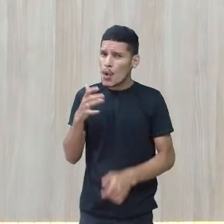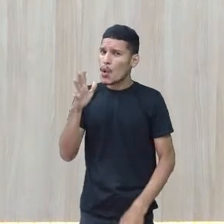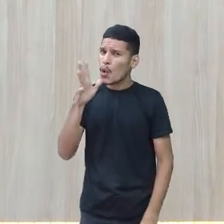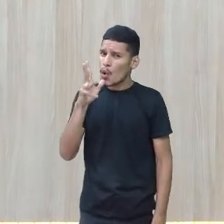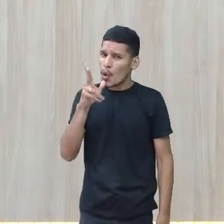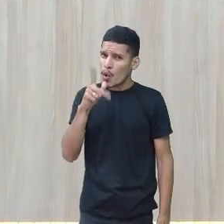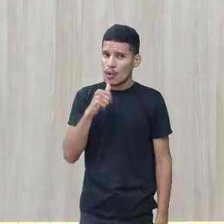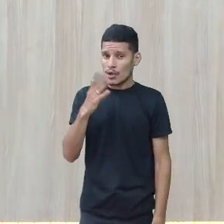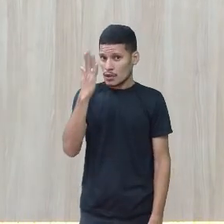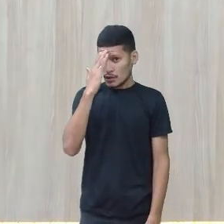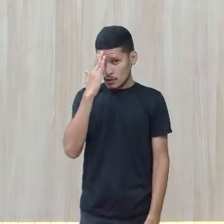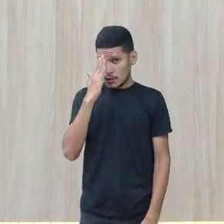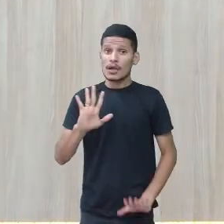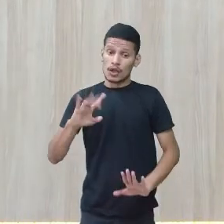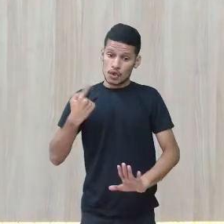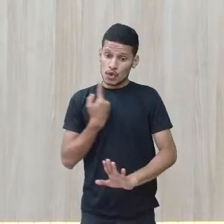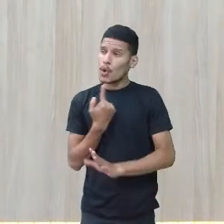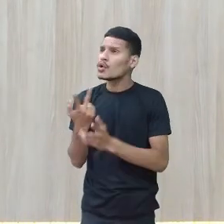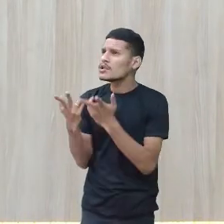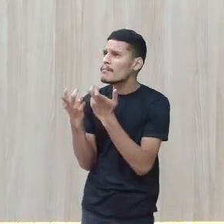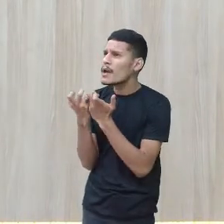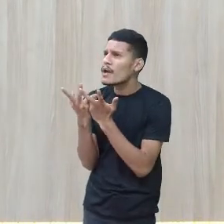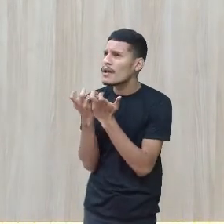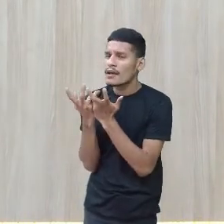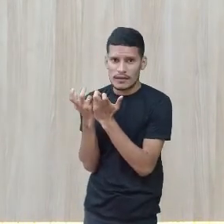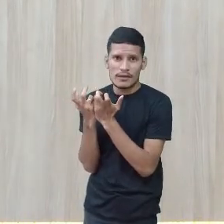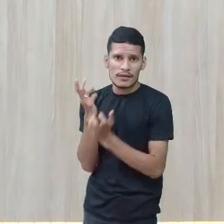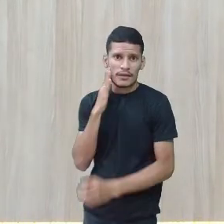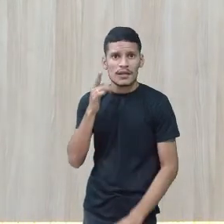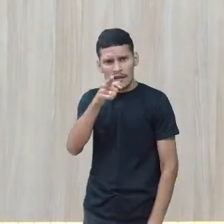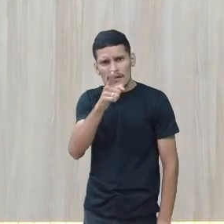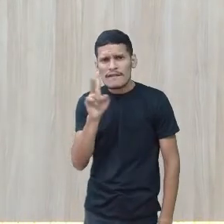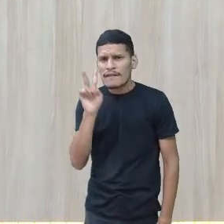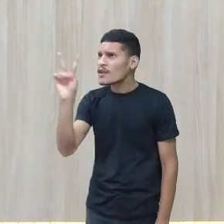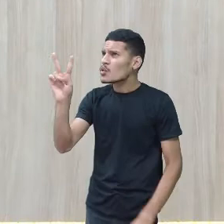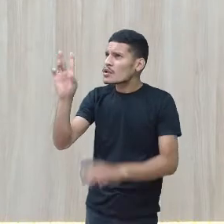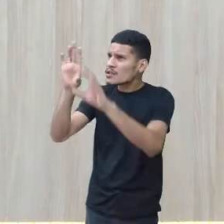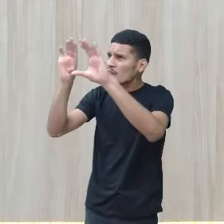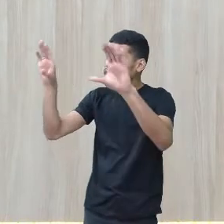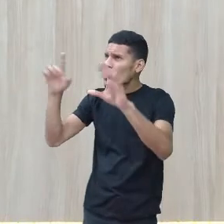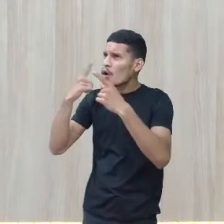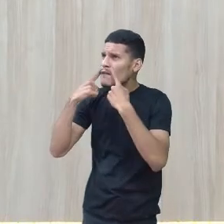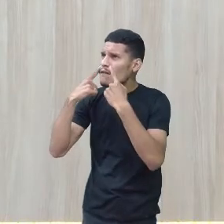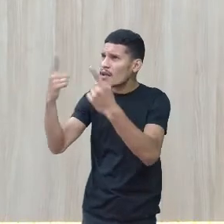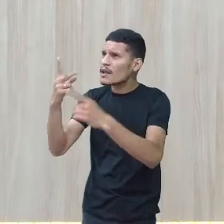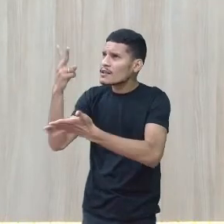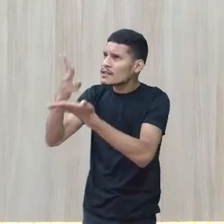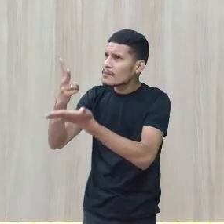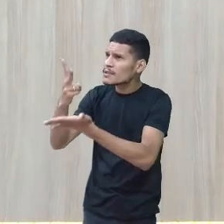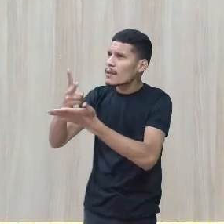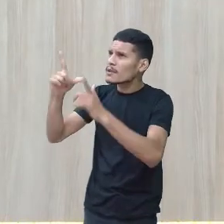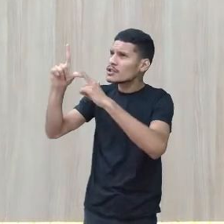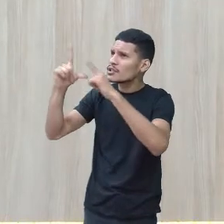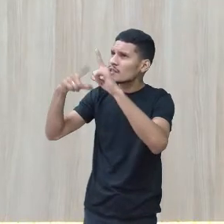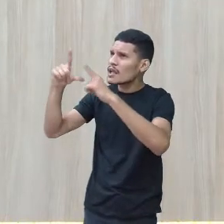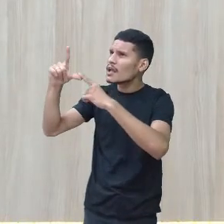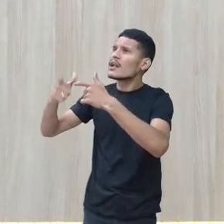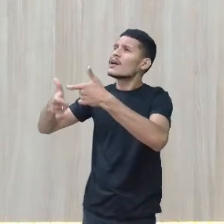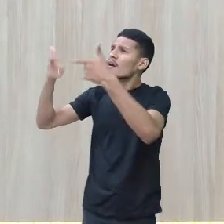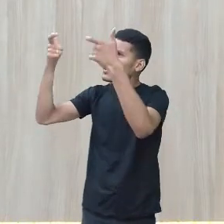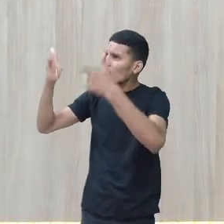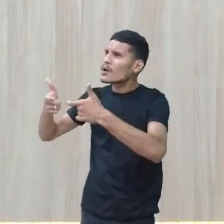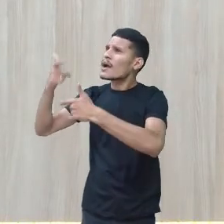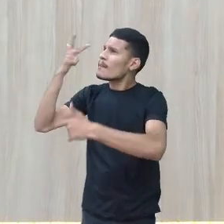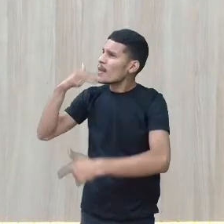devagarinho. Isso numa percepção nossa. Você já olhou para o céu e já observou sempre aquela estrela que aparece brilhando mais na